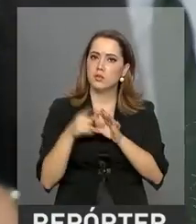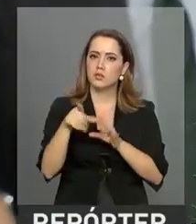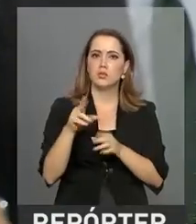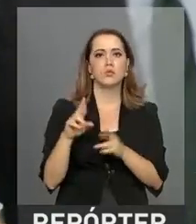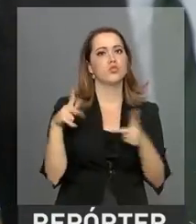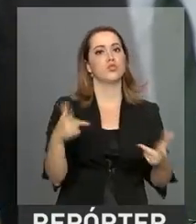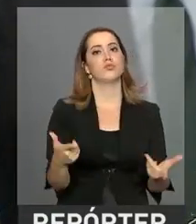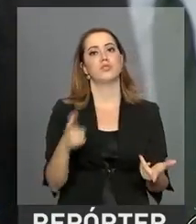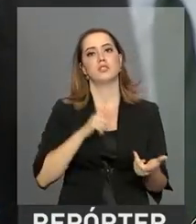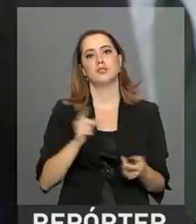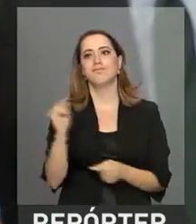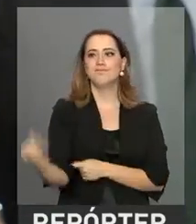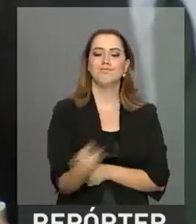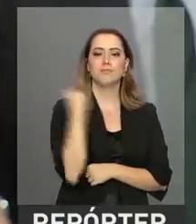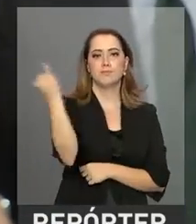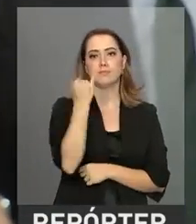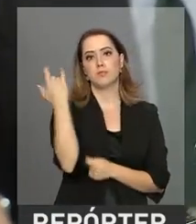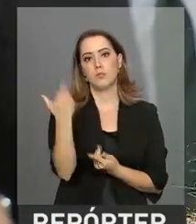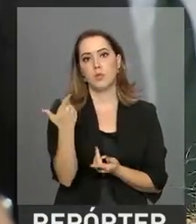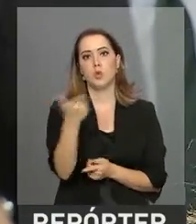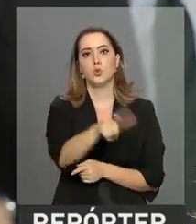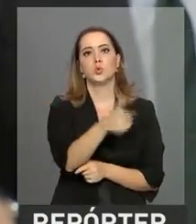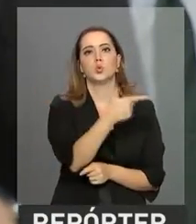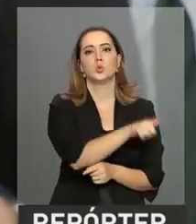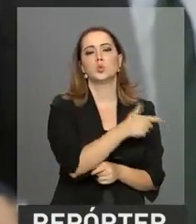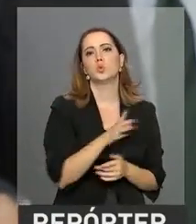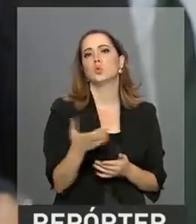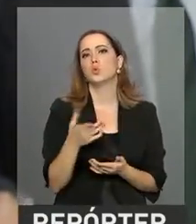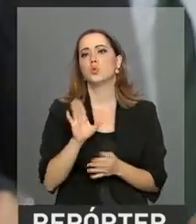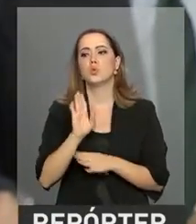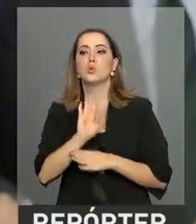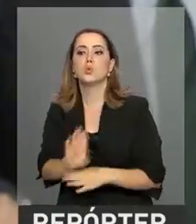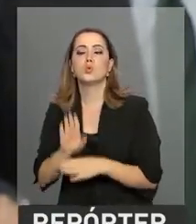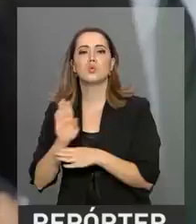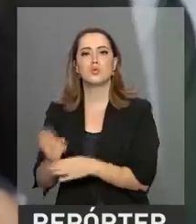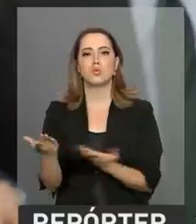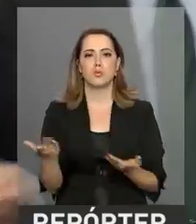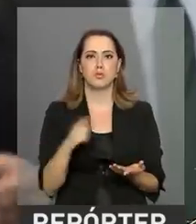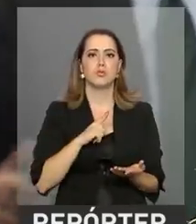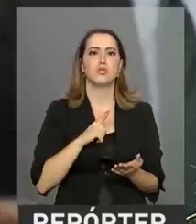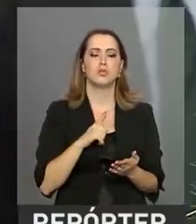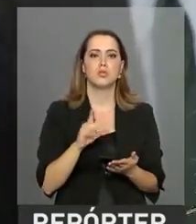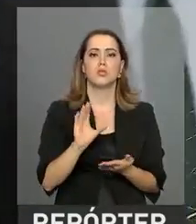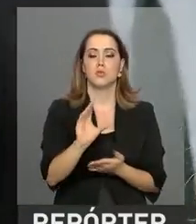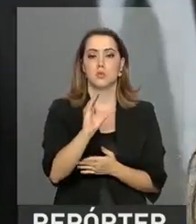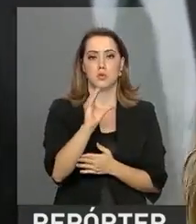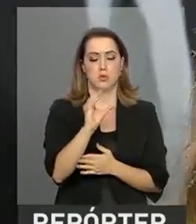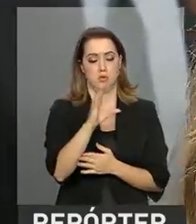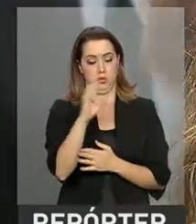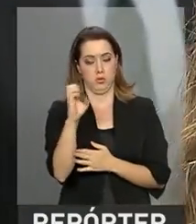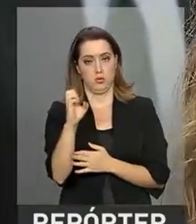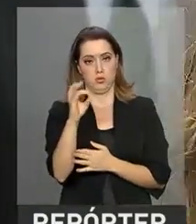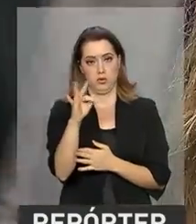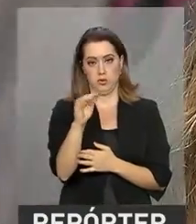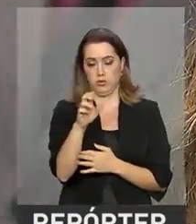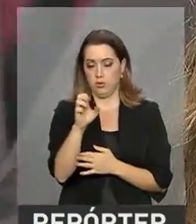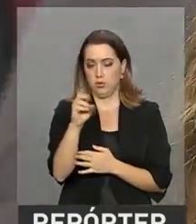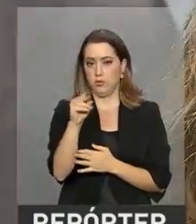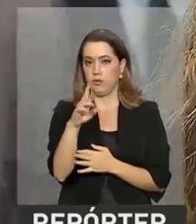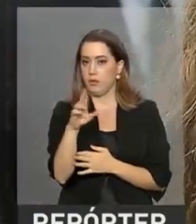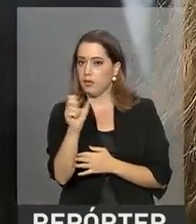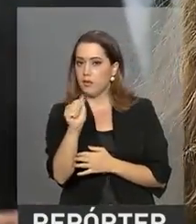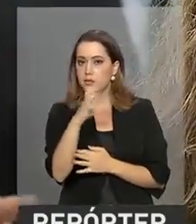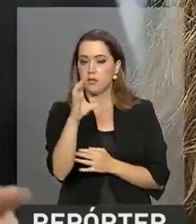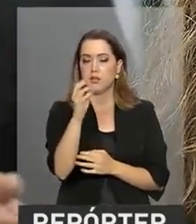diferencial muito grande dos outros patrocinadores dos outros né apoios da Federação porque eles desde o começo né